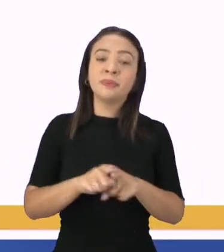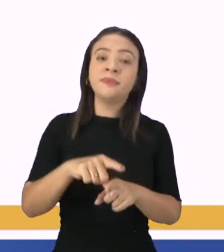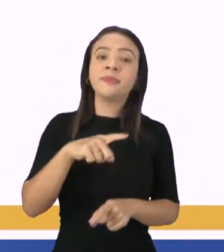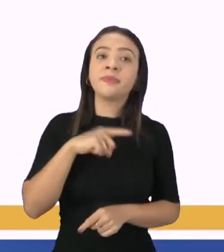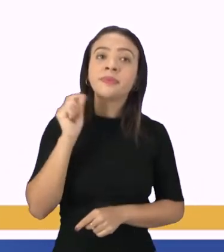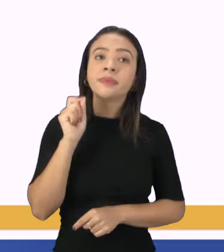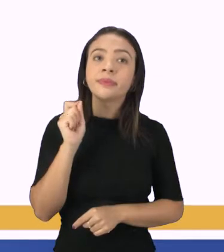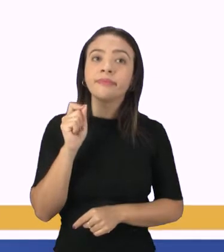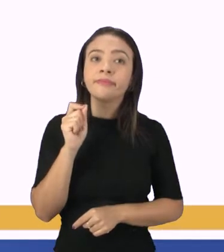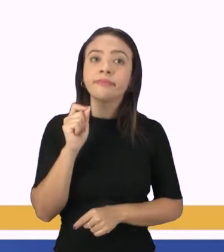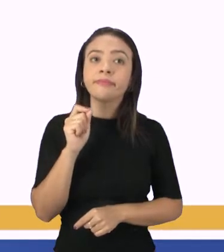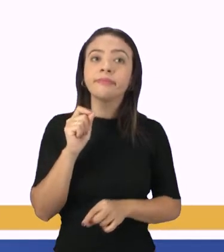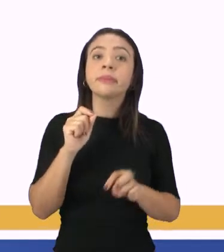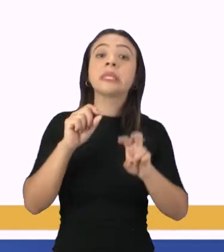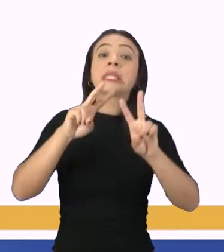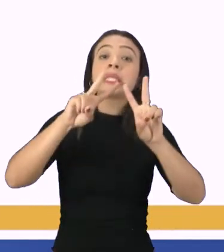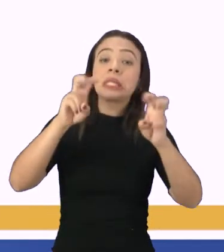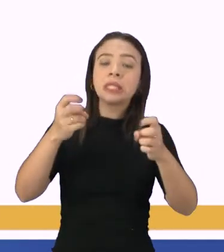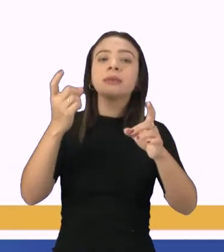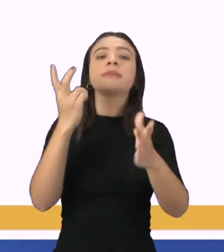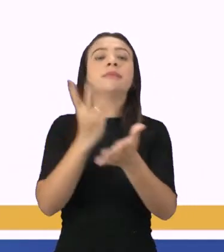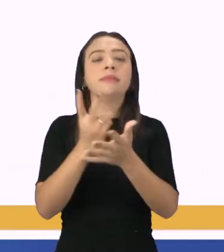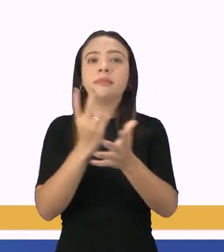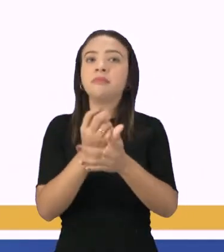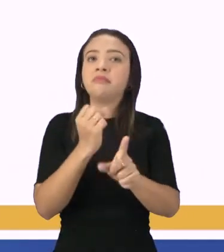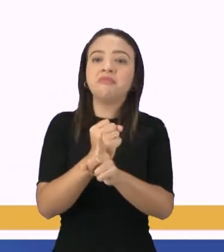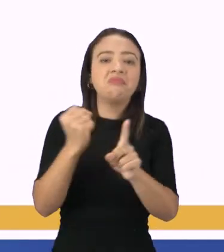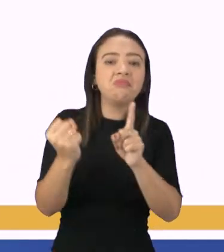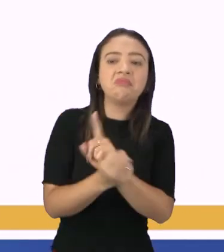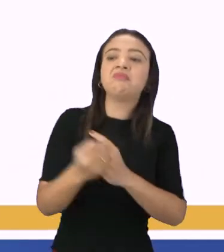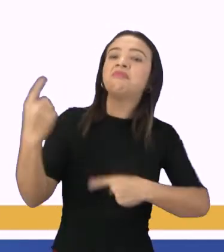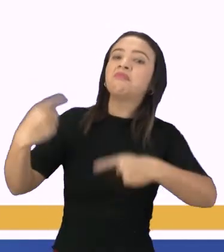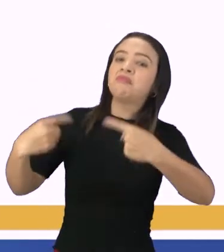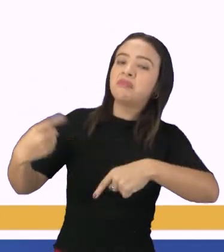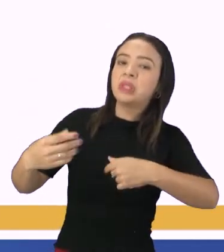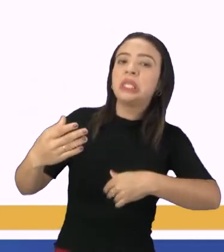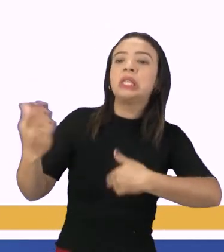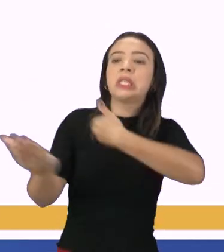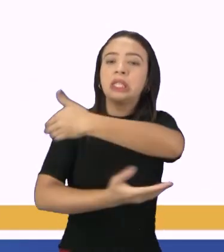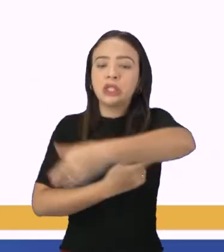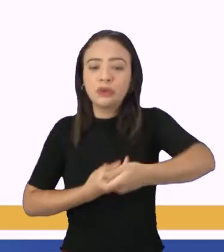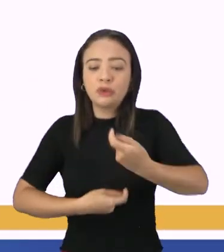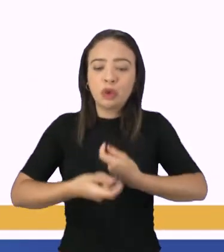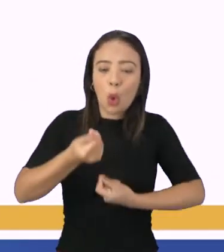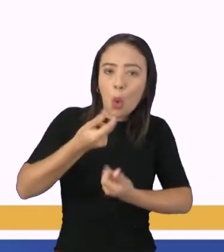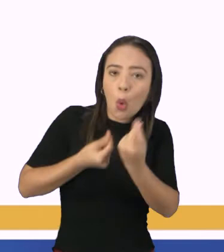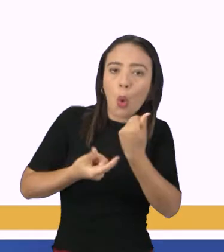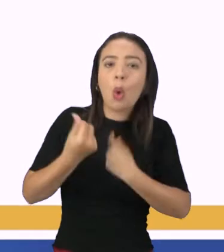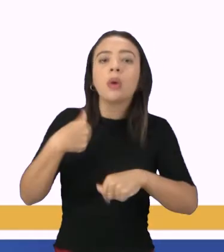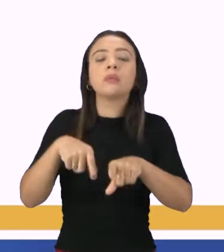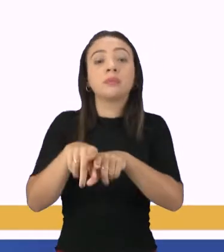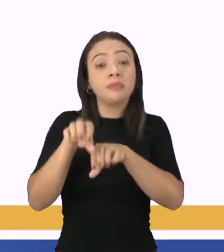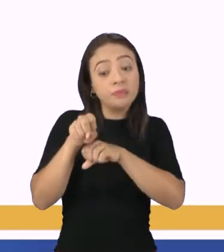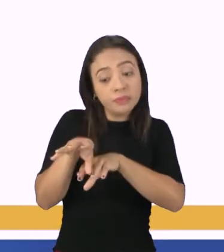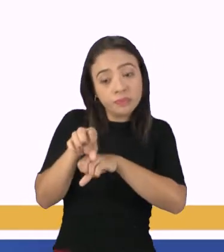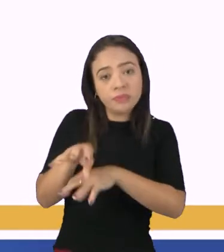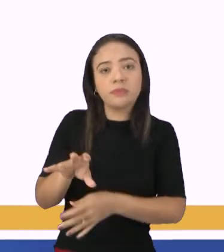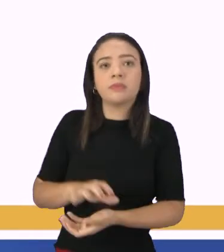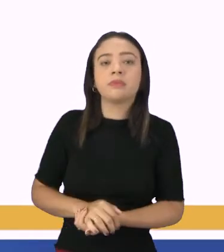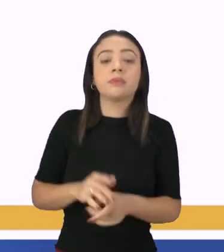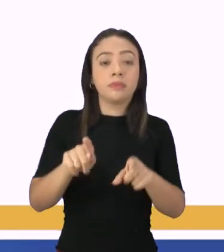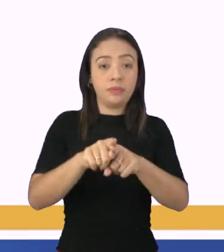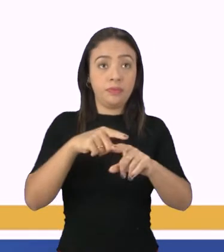se preocupam com temas sociais, políticos, econômicos e educacionais. Observe